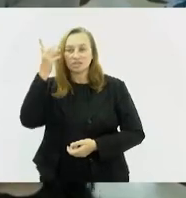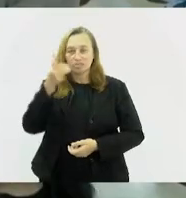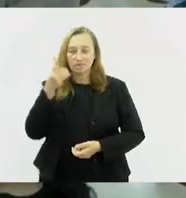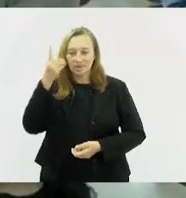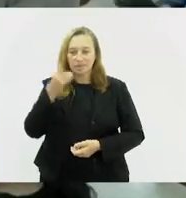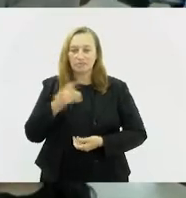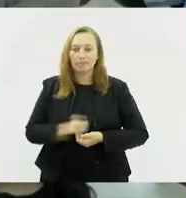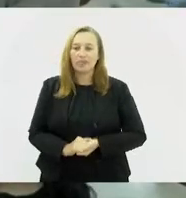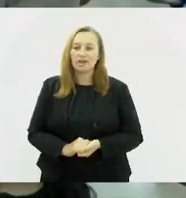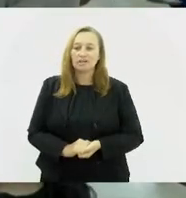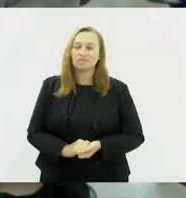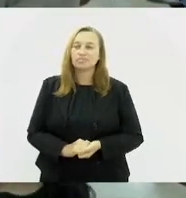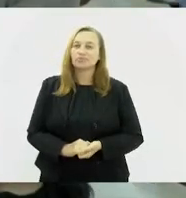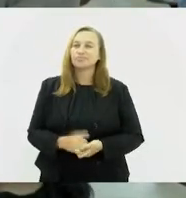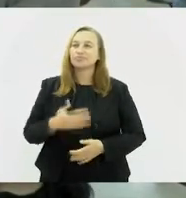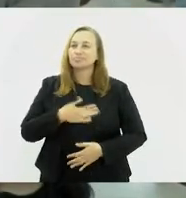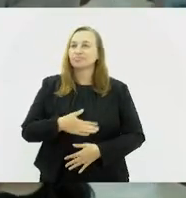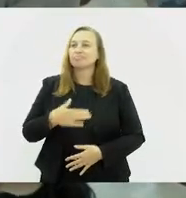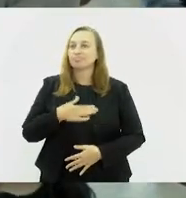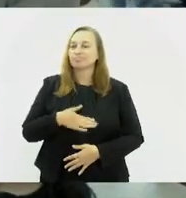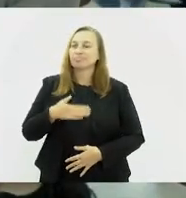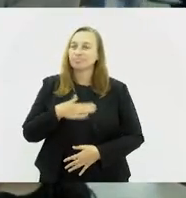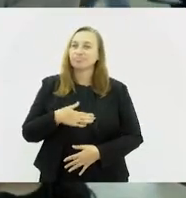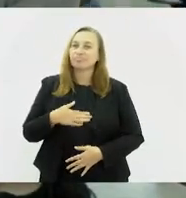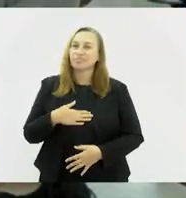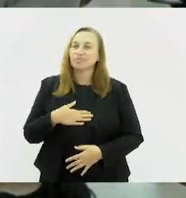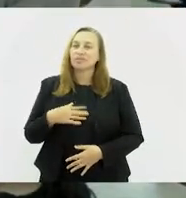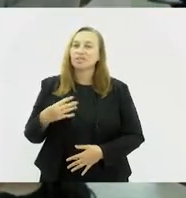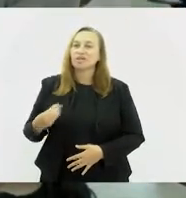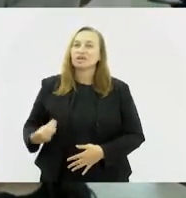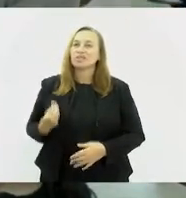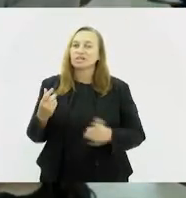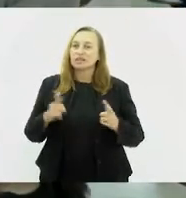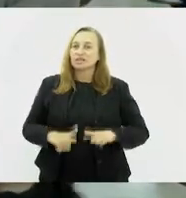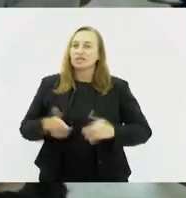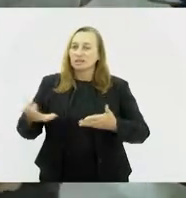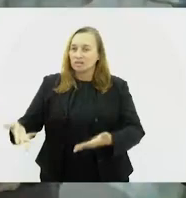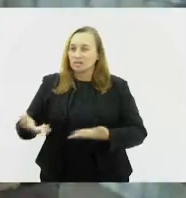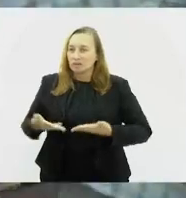Munir Neto, é um prazer estar aqui, você ter me convidado.